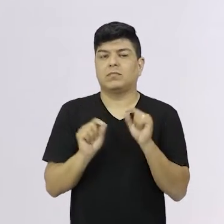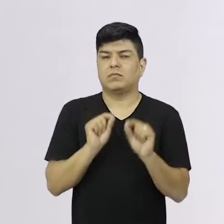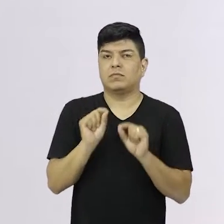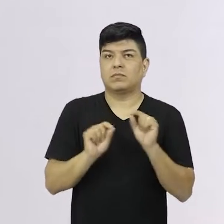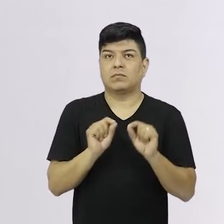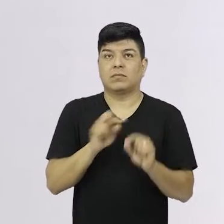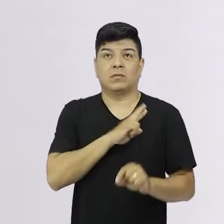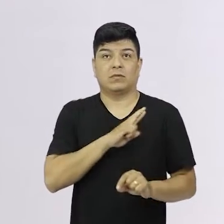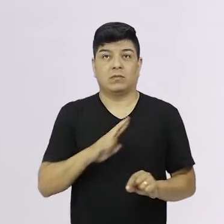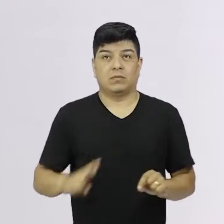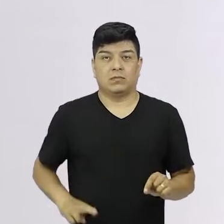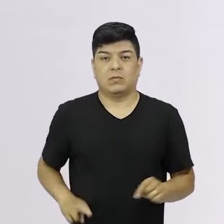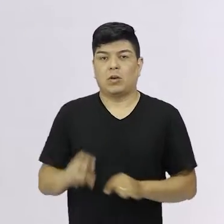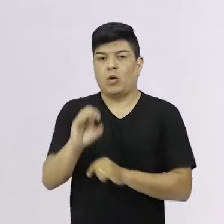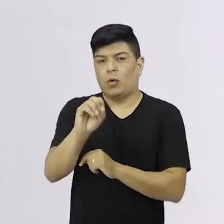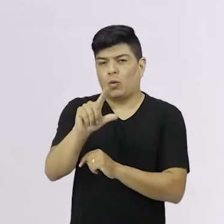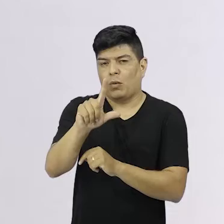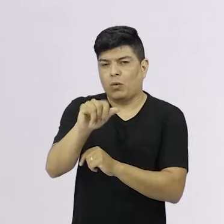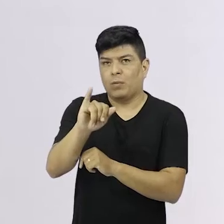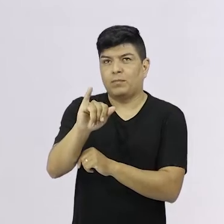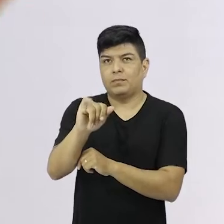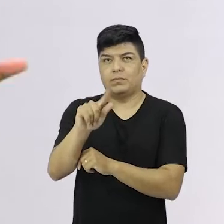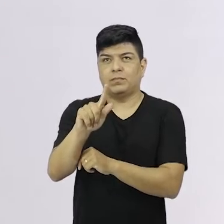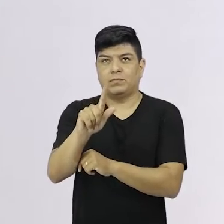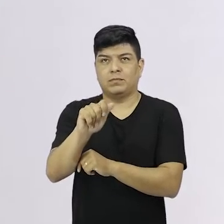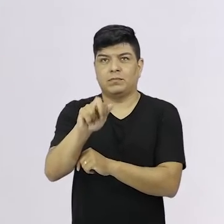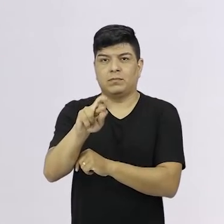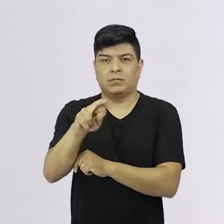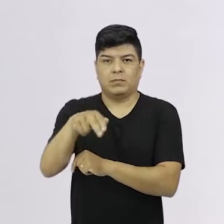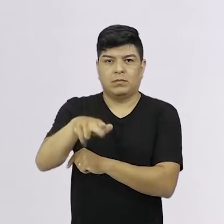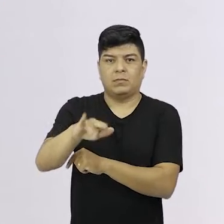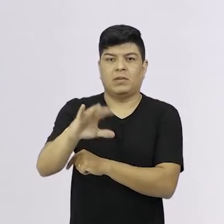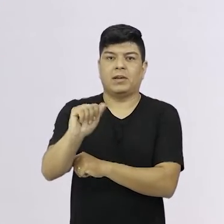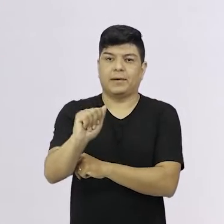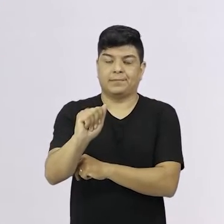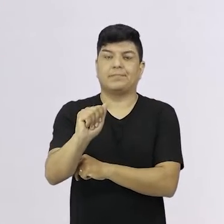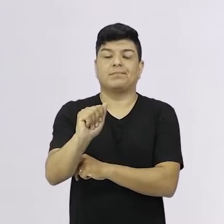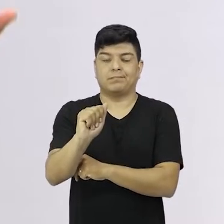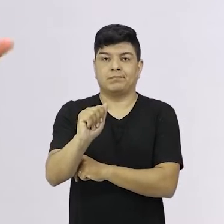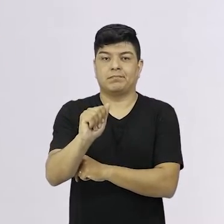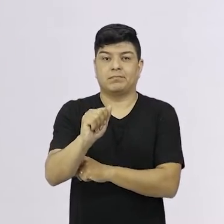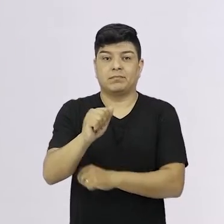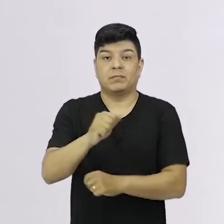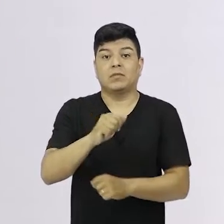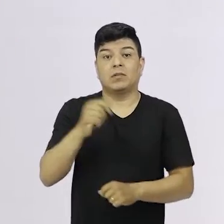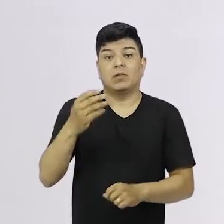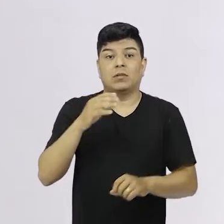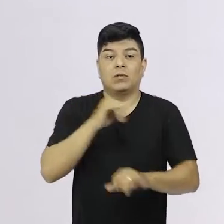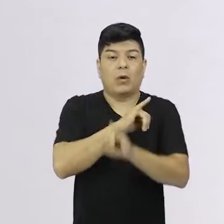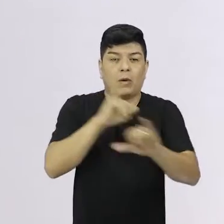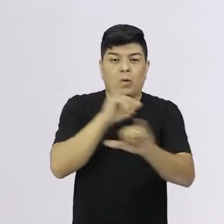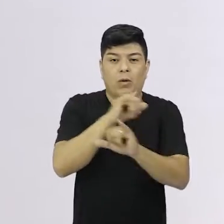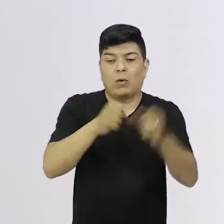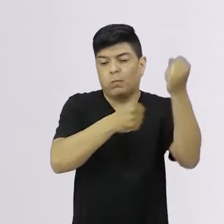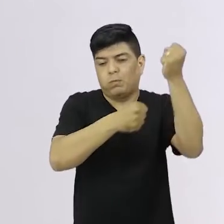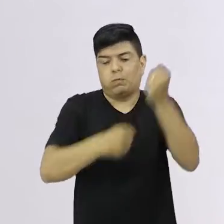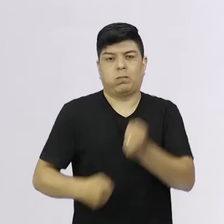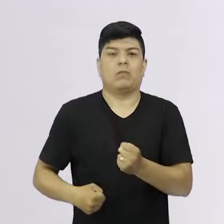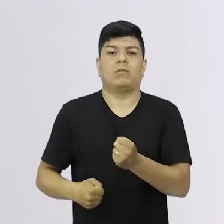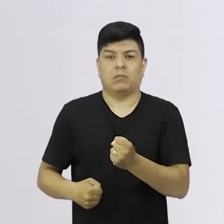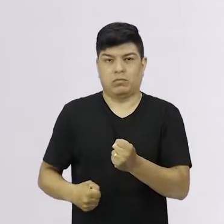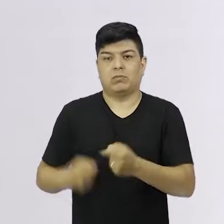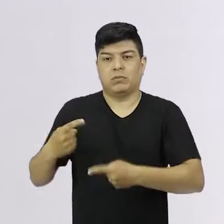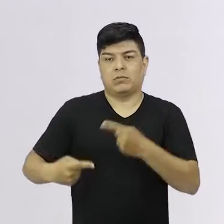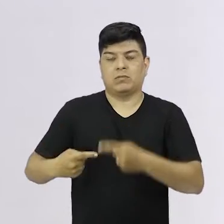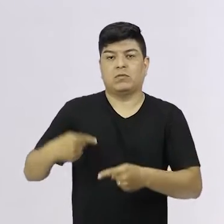discutir a República Oligárquica, né? Na aula passada, nós falamos sobre a proclamação da República, esse novo momento político na história